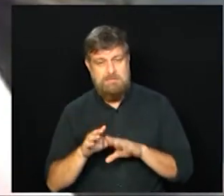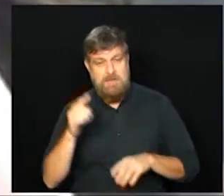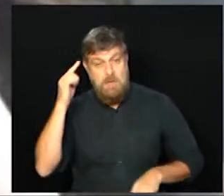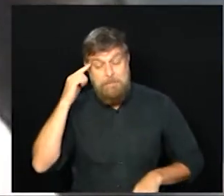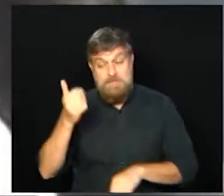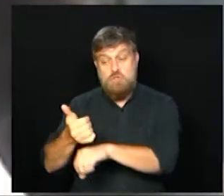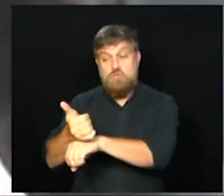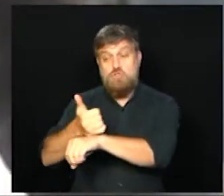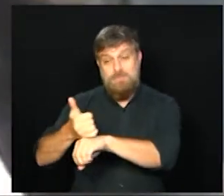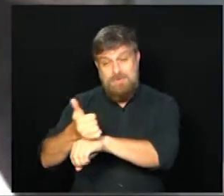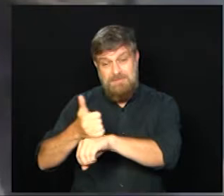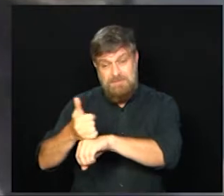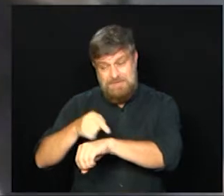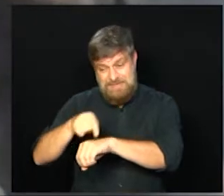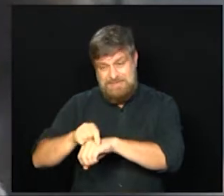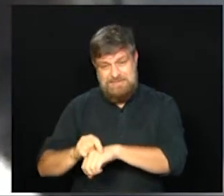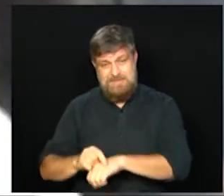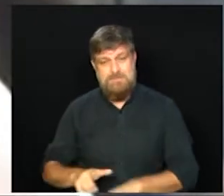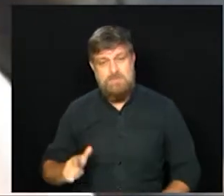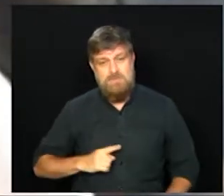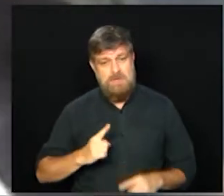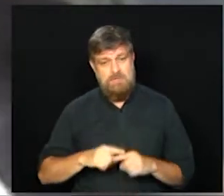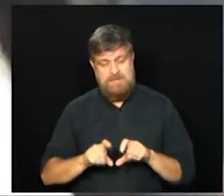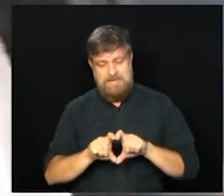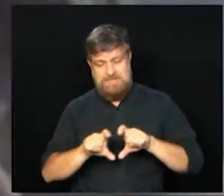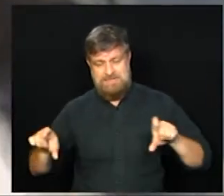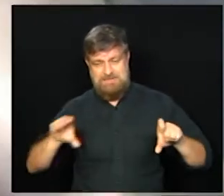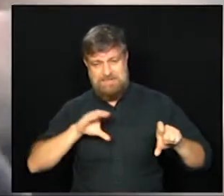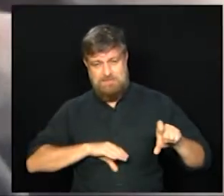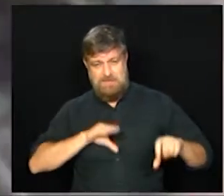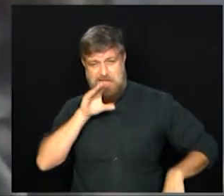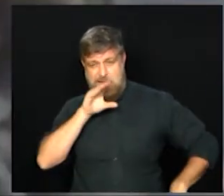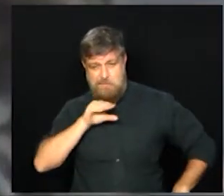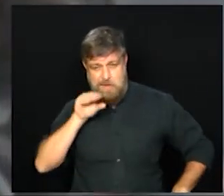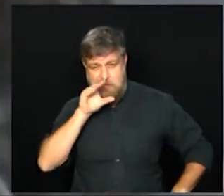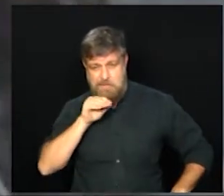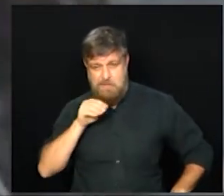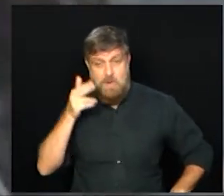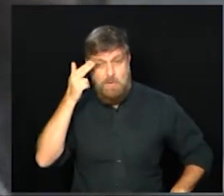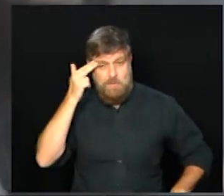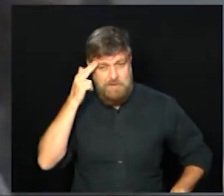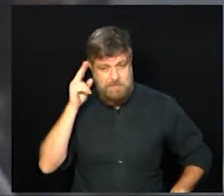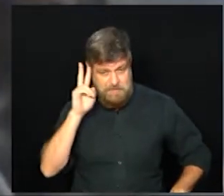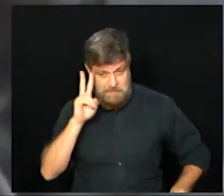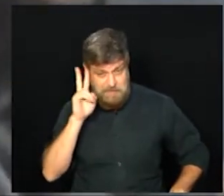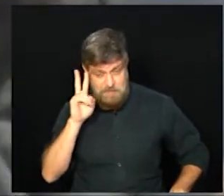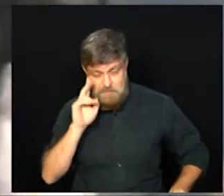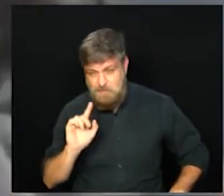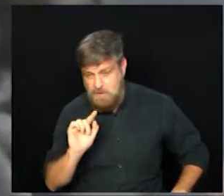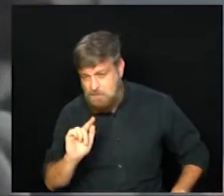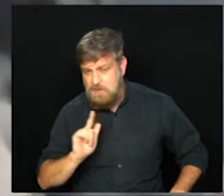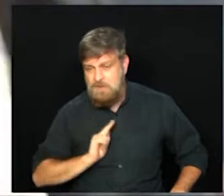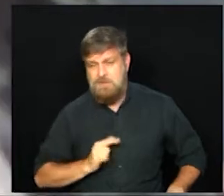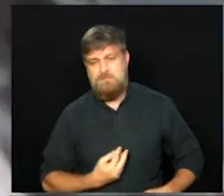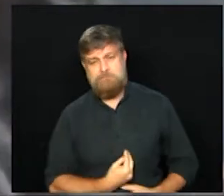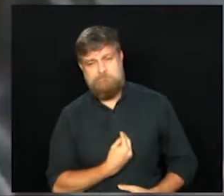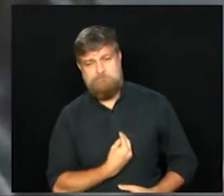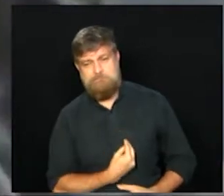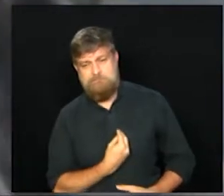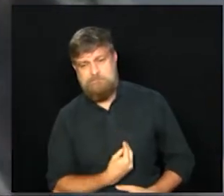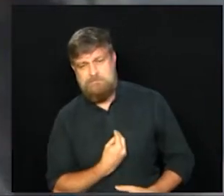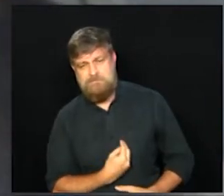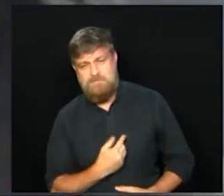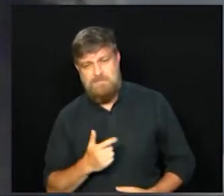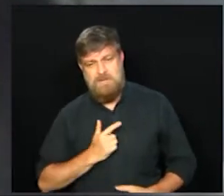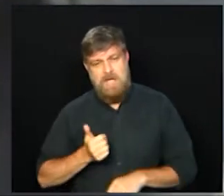profissionais. Porque essas frases que são ditas, que o próprio Gabriel citou, eles estão presentes nas falas de